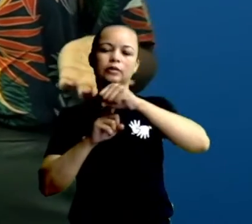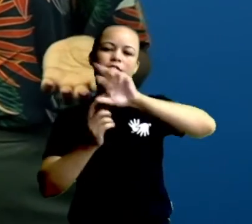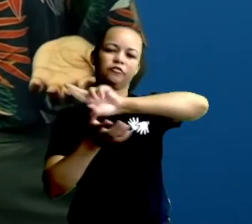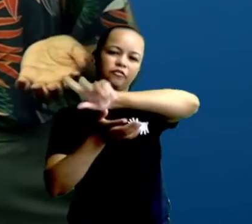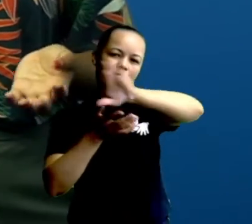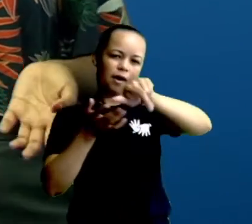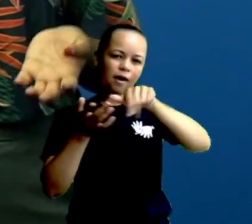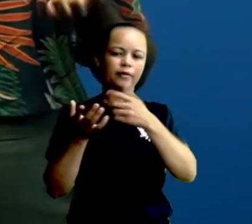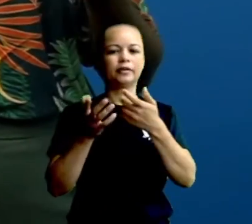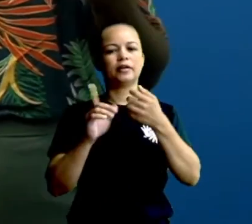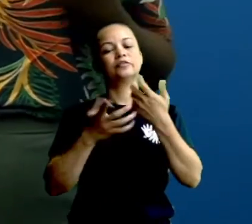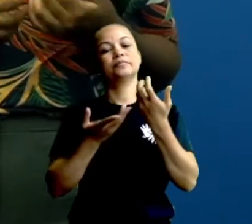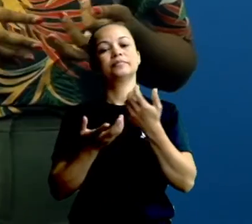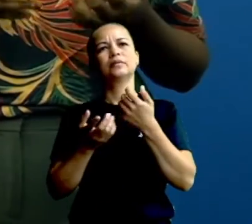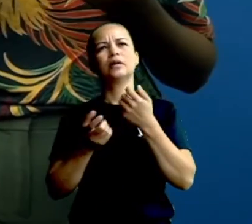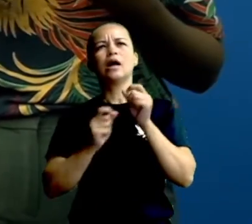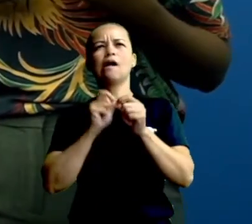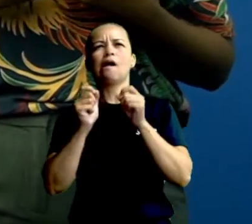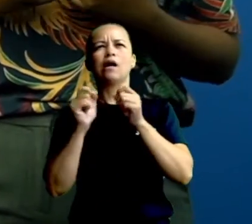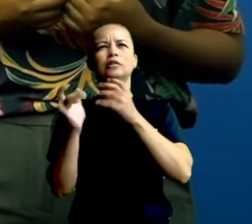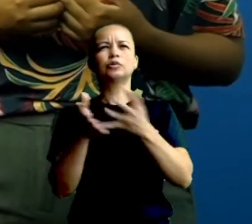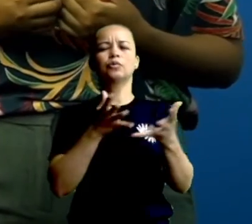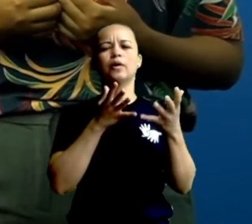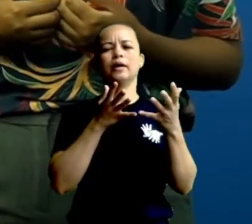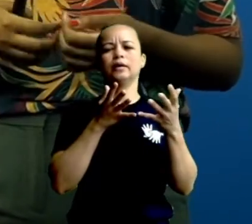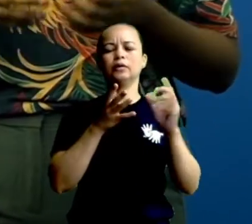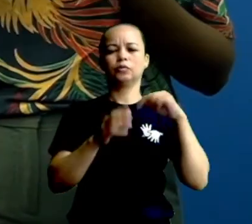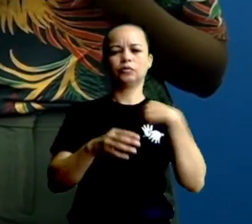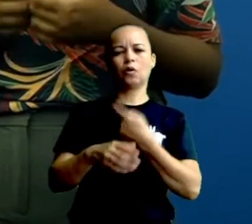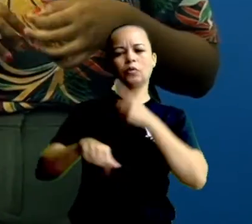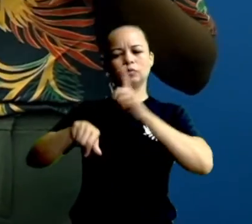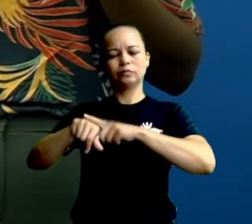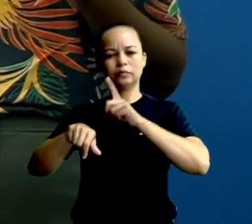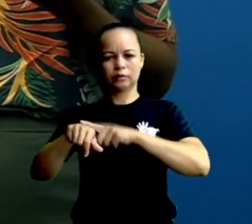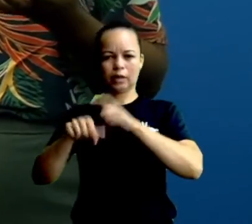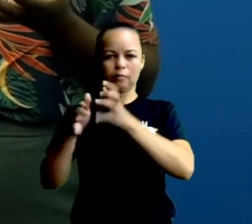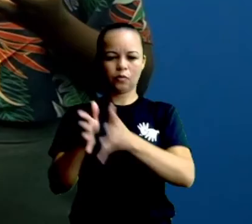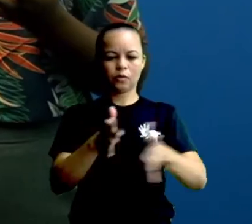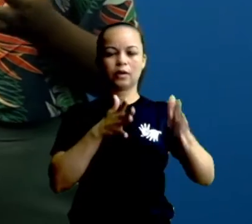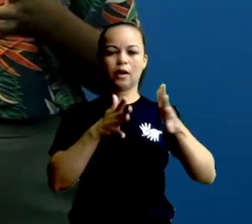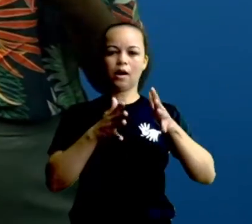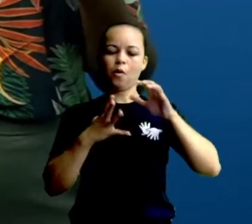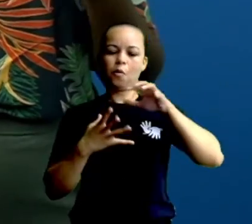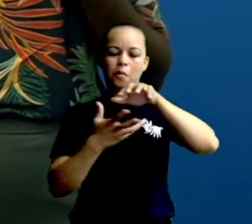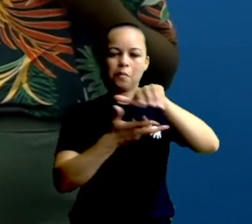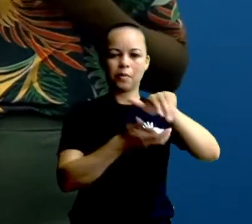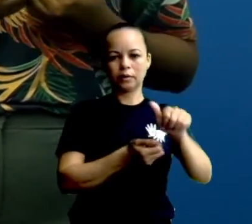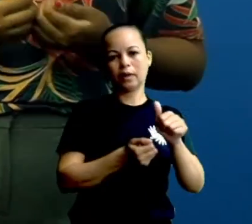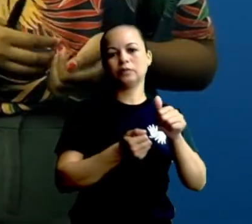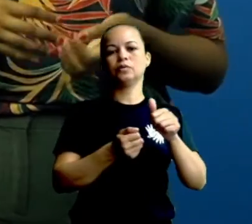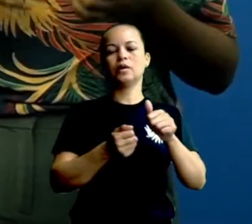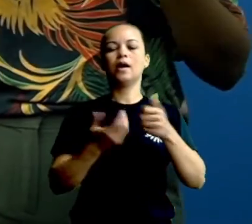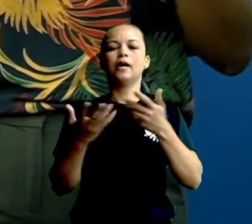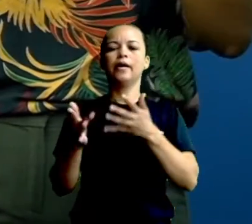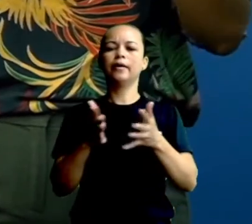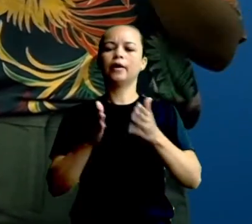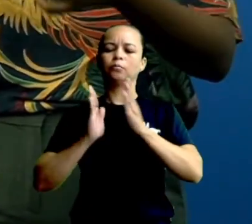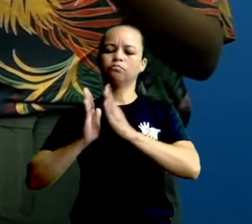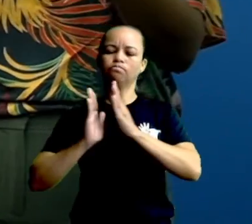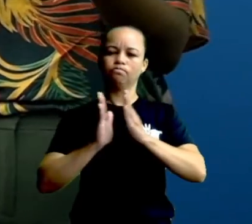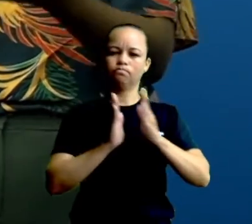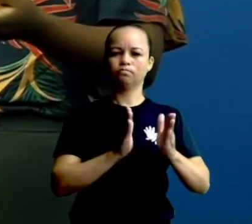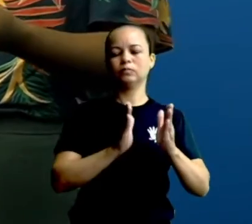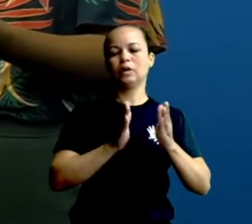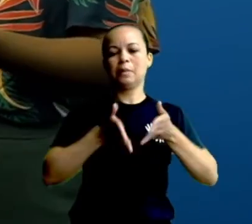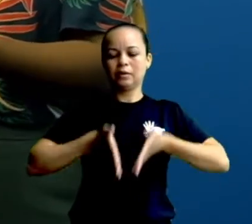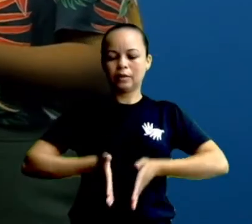muitas sociedades. Né? Tanto é que o nosso tempo, o tempo da humanidade, ele é contado a